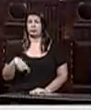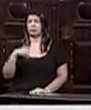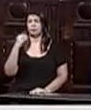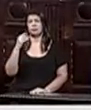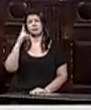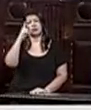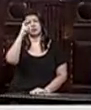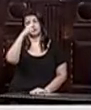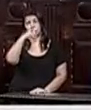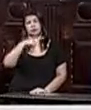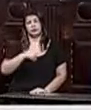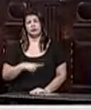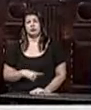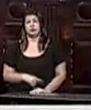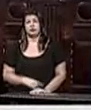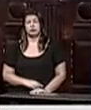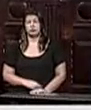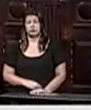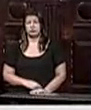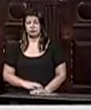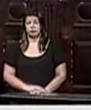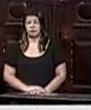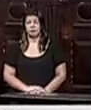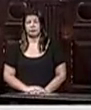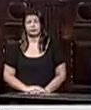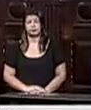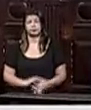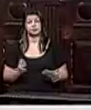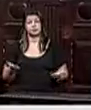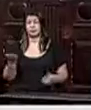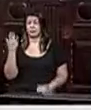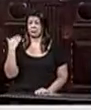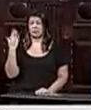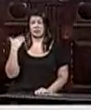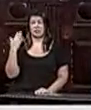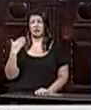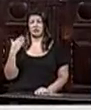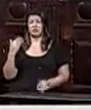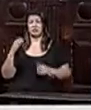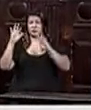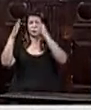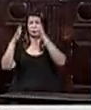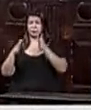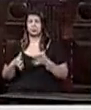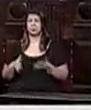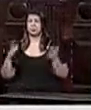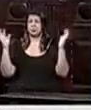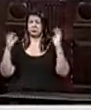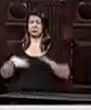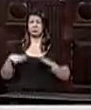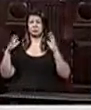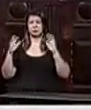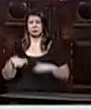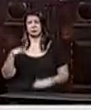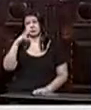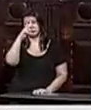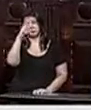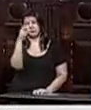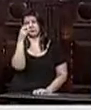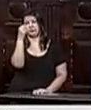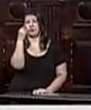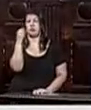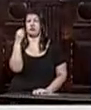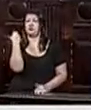difícil para quem suportou a tragédia e sendo vítimas, com a